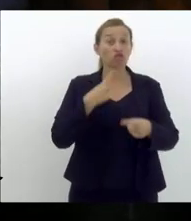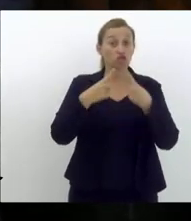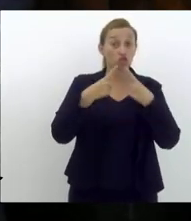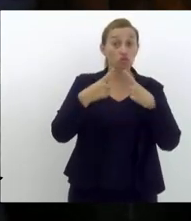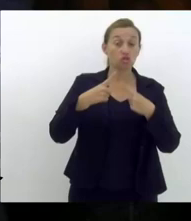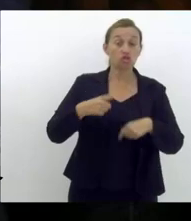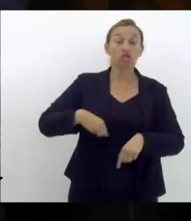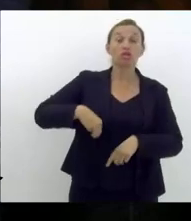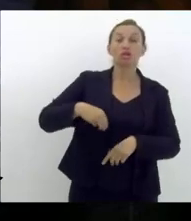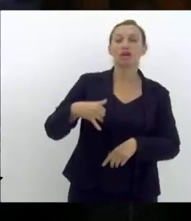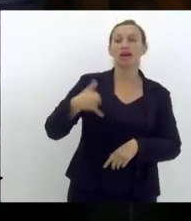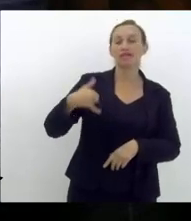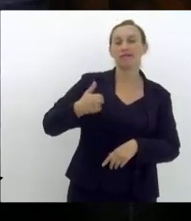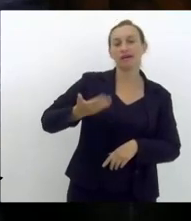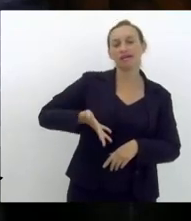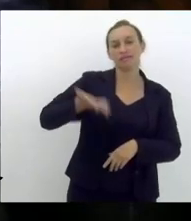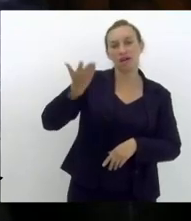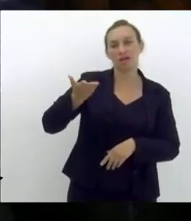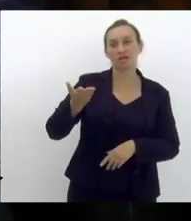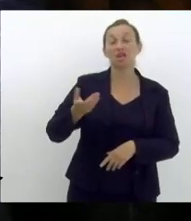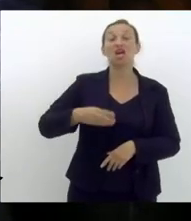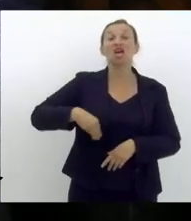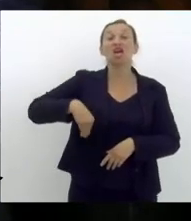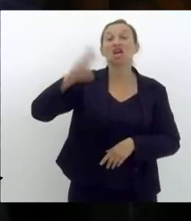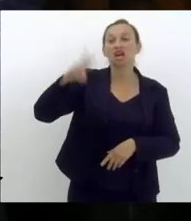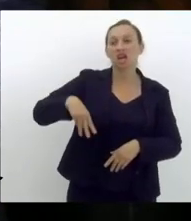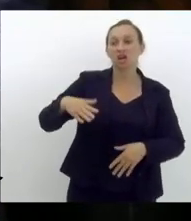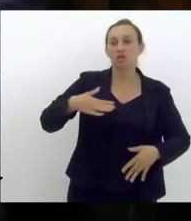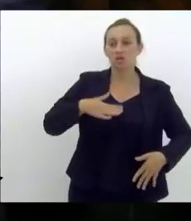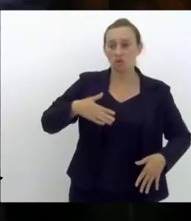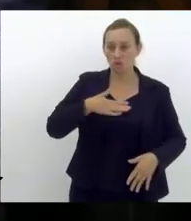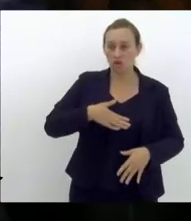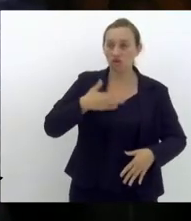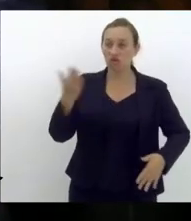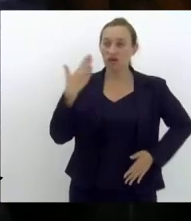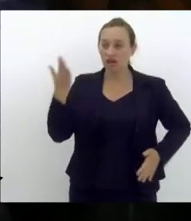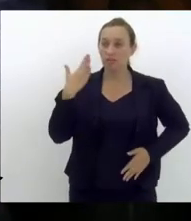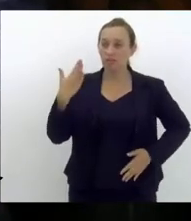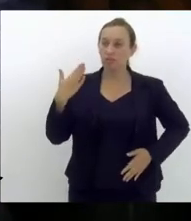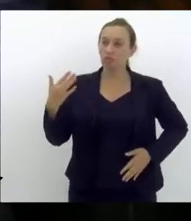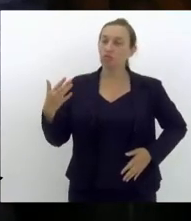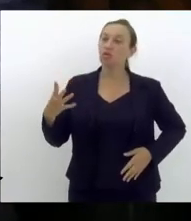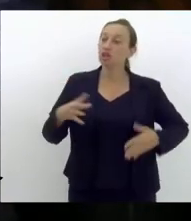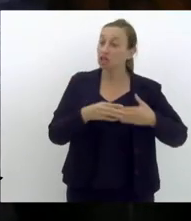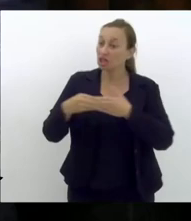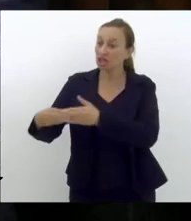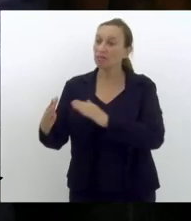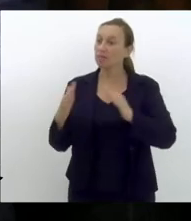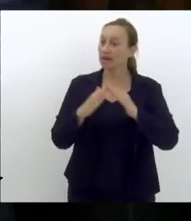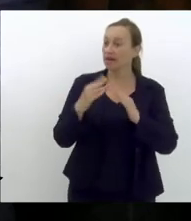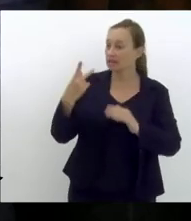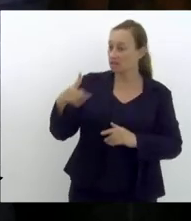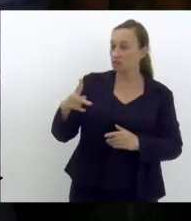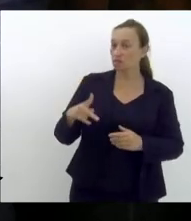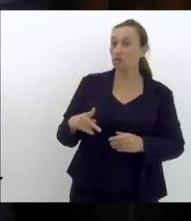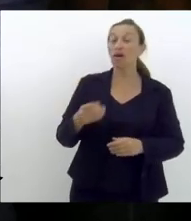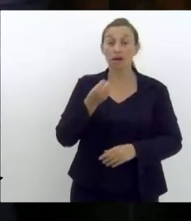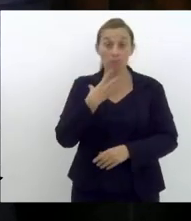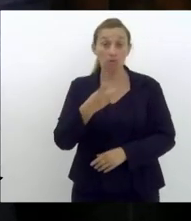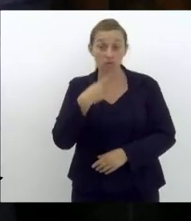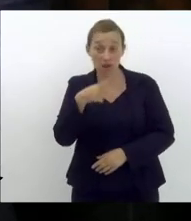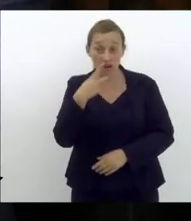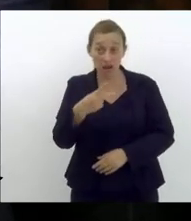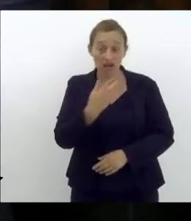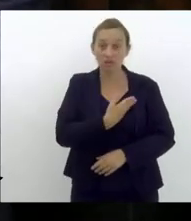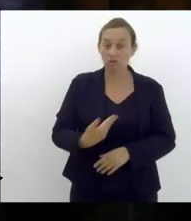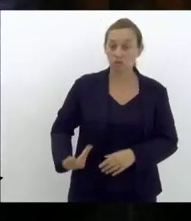quem gosta desses vagabundos que os levem para casa aliás é bom dizer que